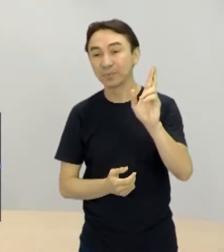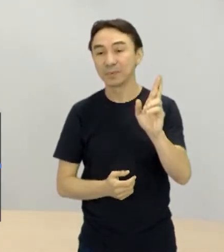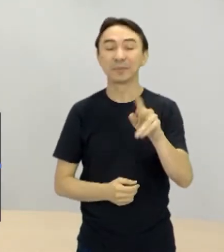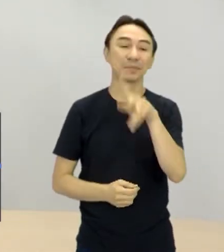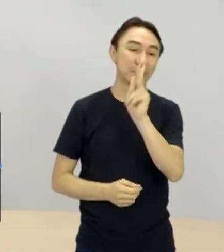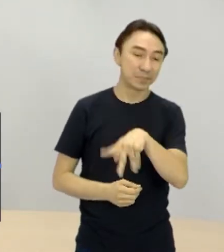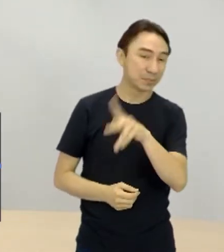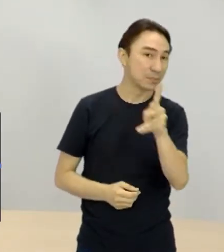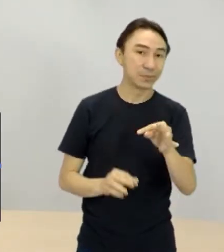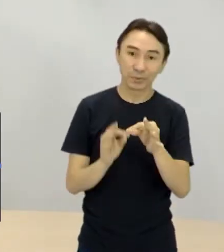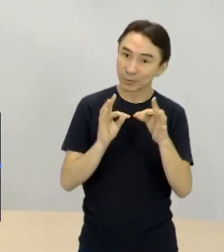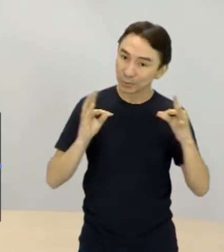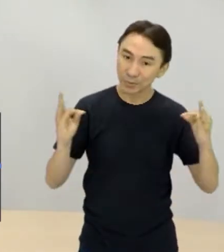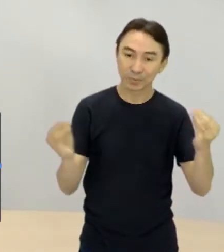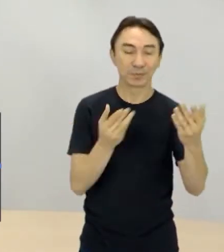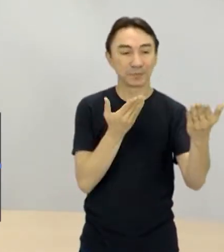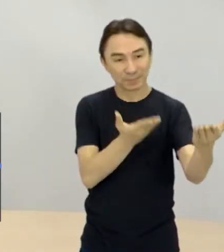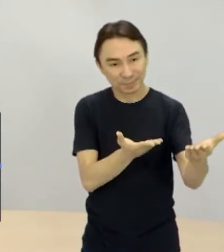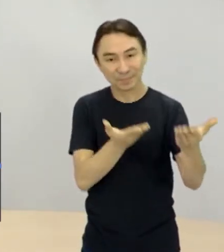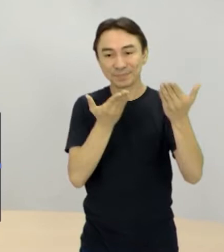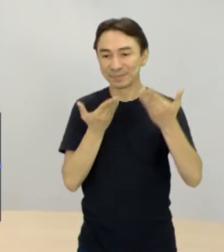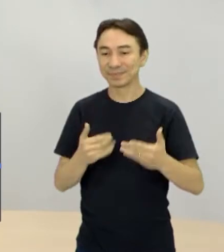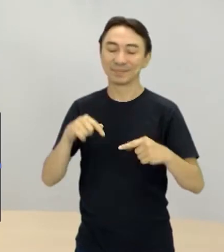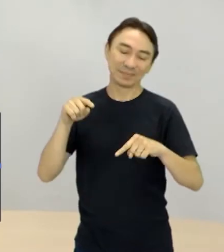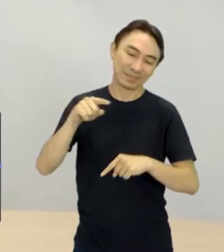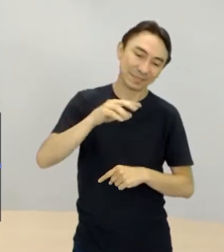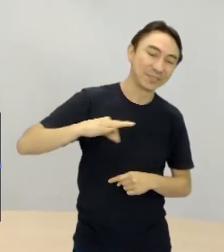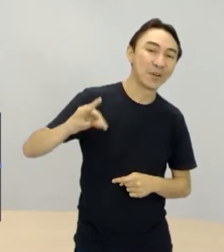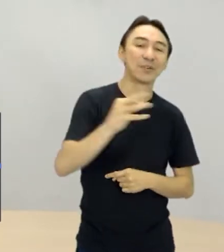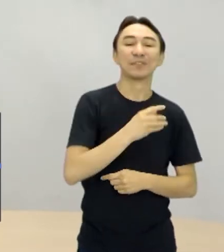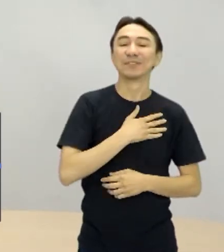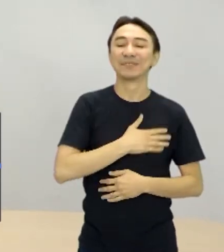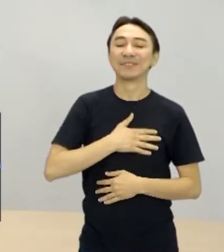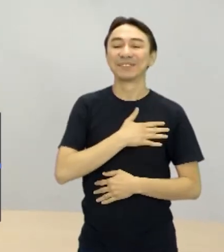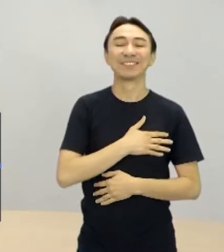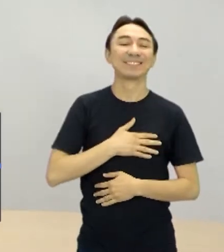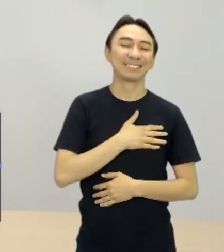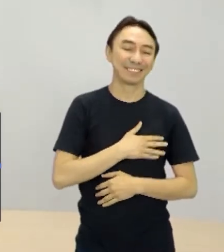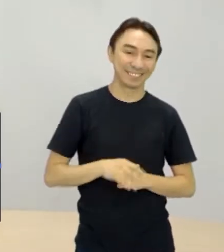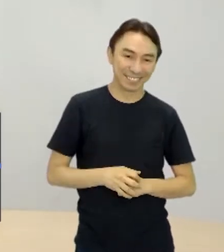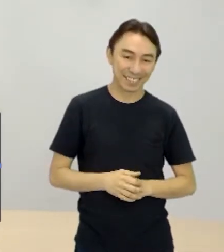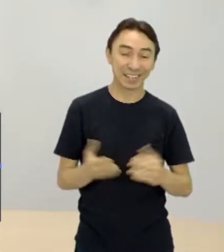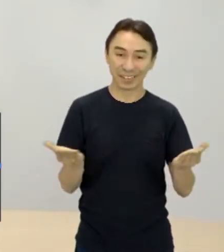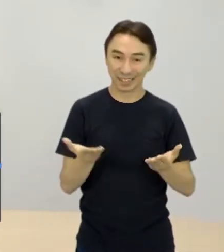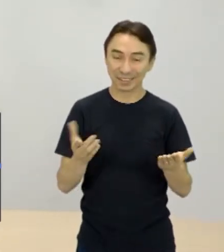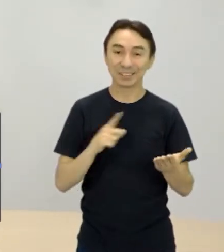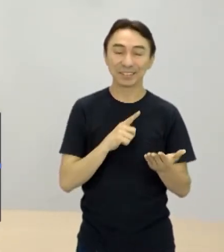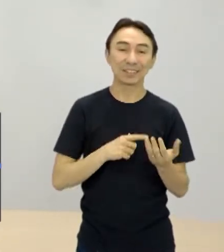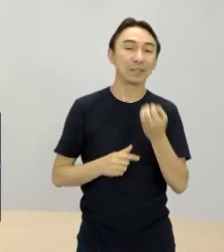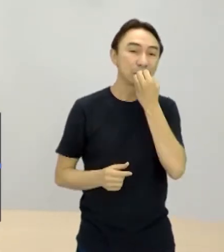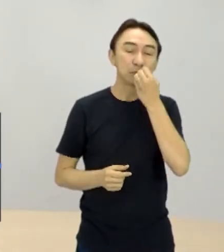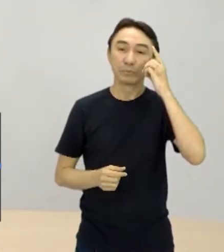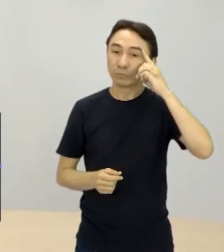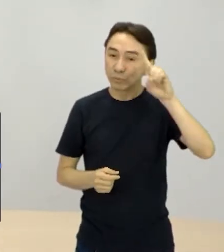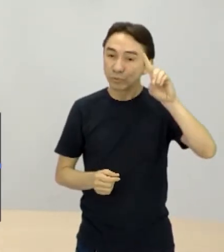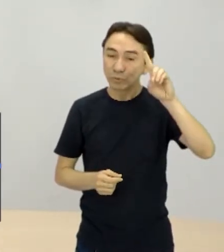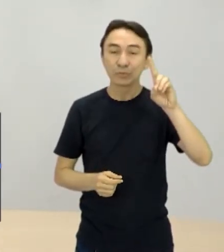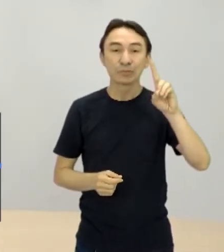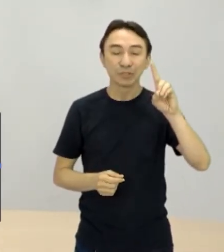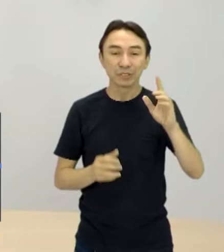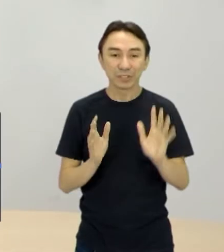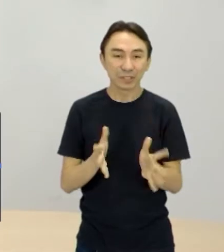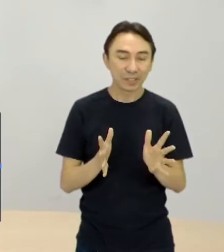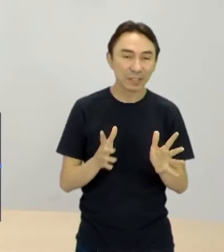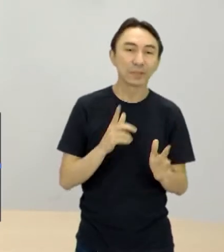queridos colegas professores, que são sempre muito bem-vindos. E aqui já vou dar alguns bons dias aqui, ó, tem um monte de bondinha